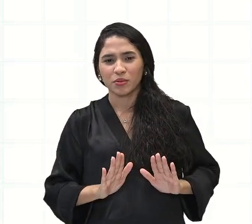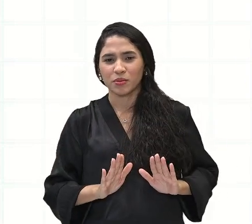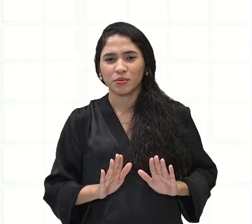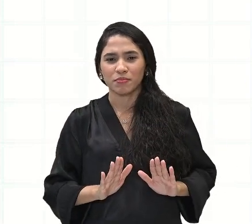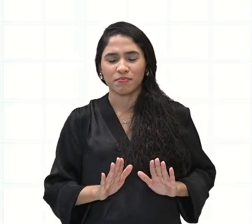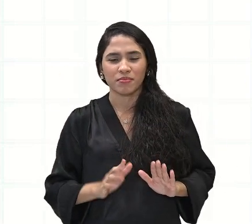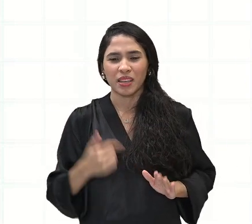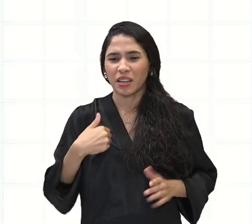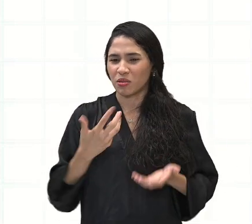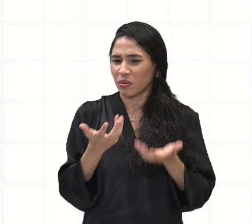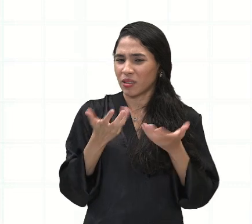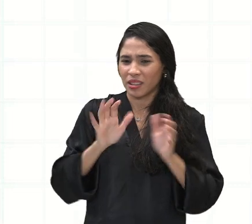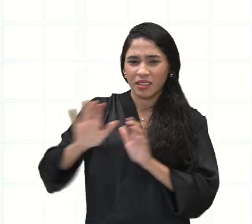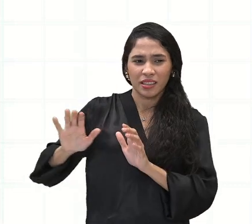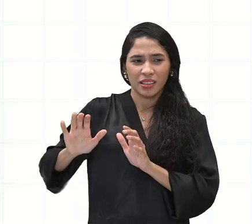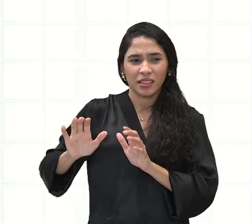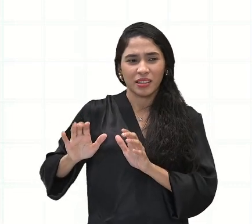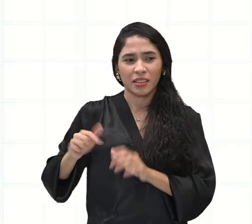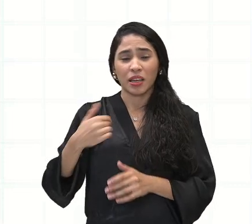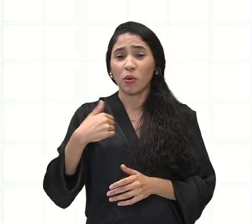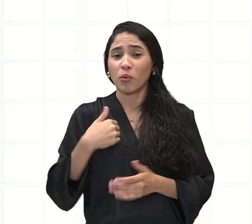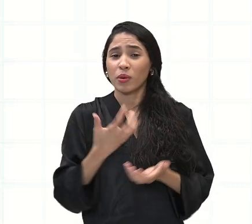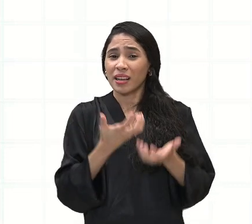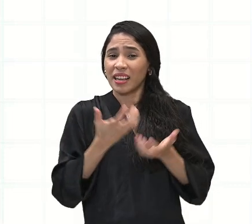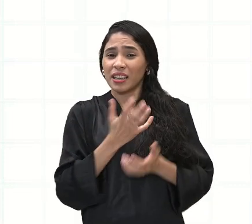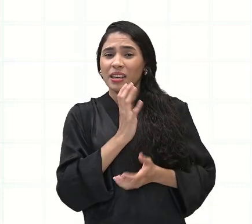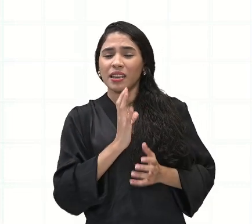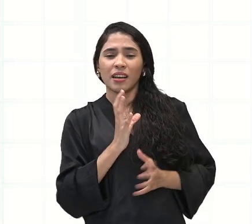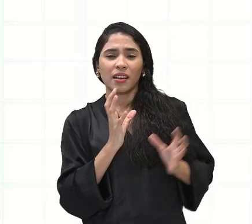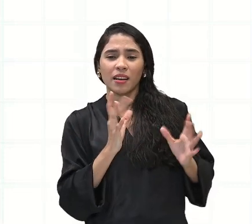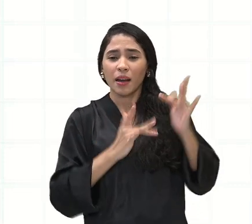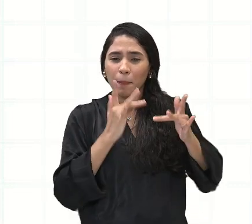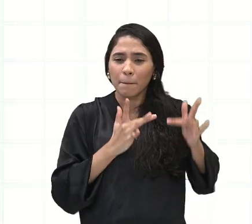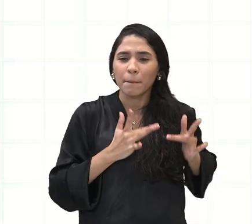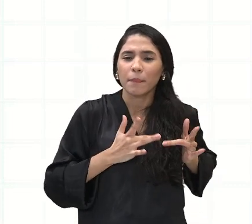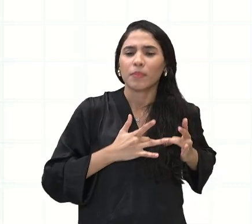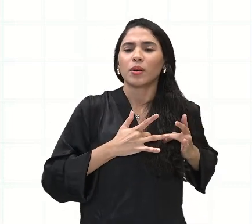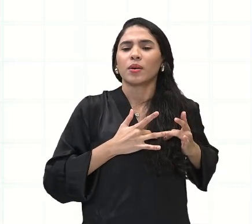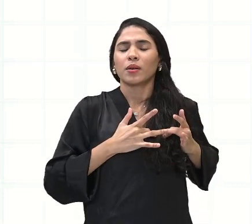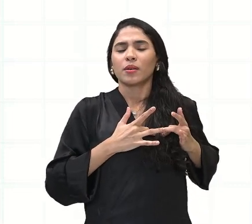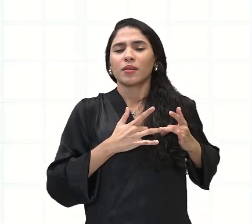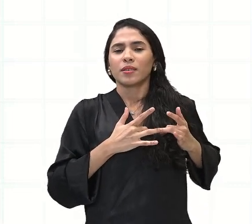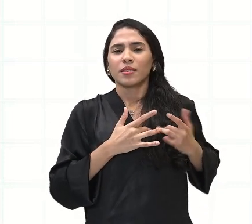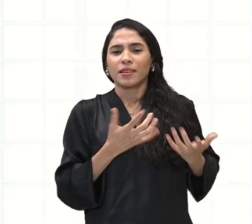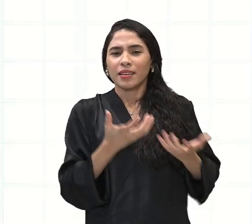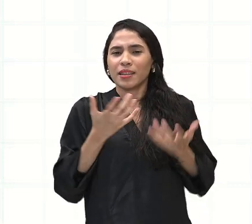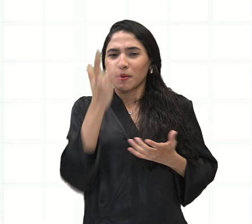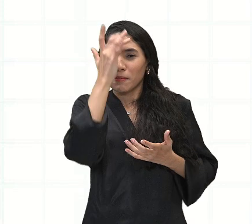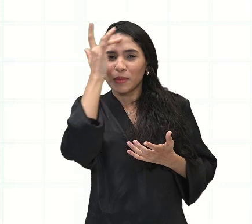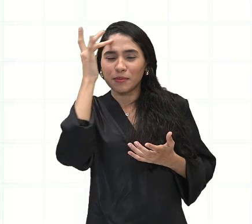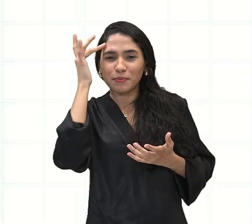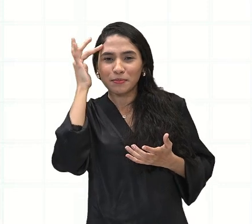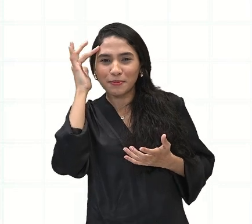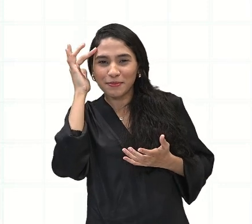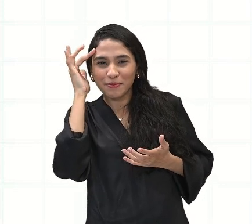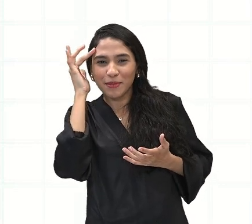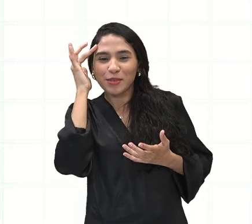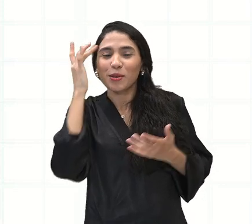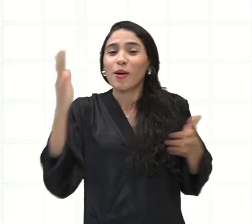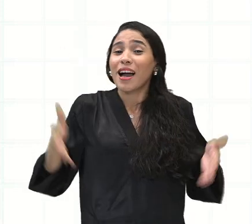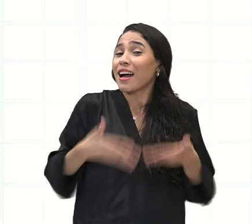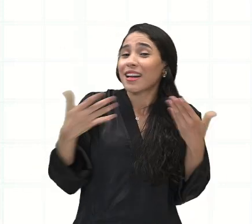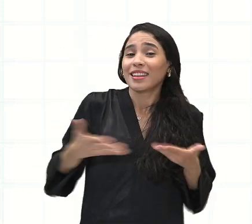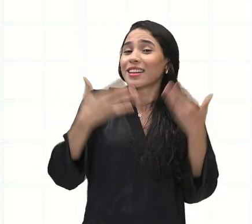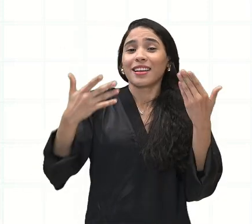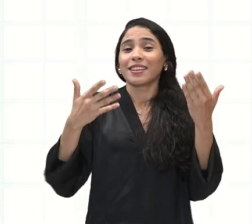queria ser uma pessoa apaixonada. Queria ser uma pessoa mais quente. Uma pessoa que não é fria. Uma